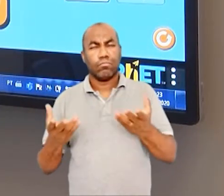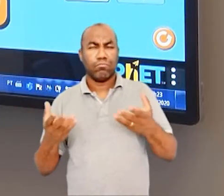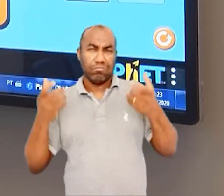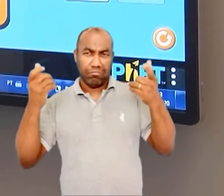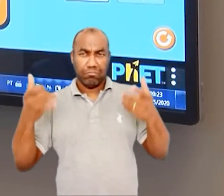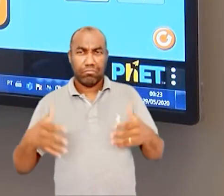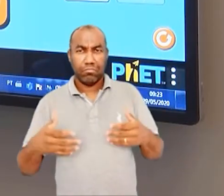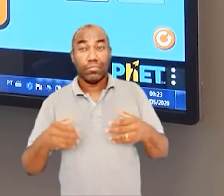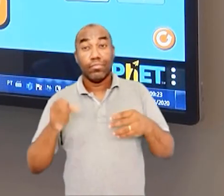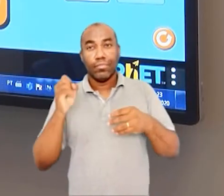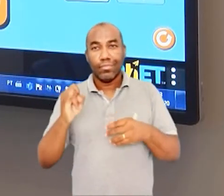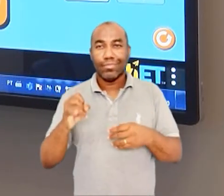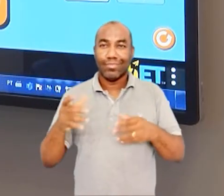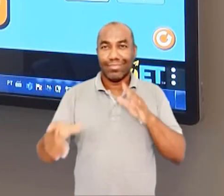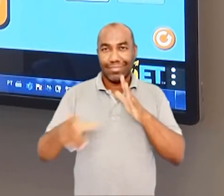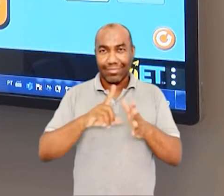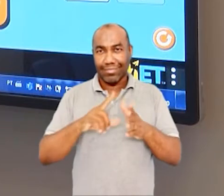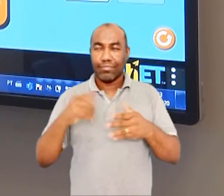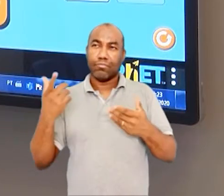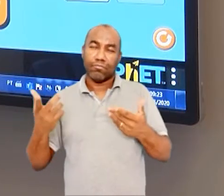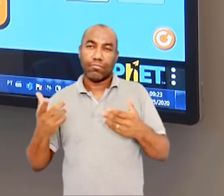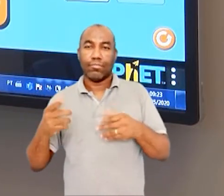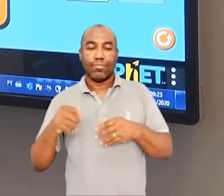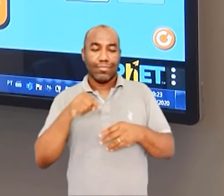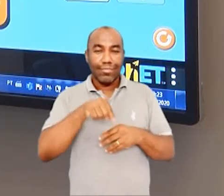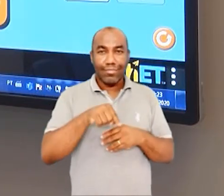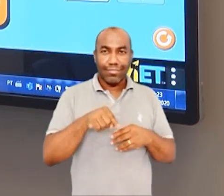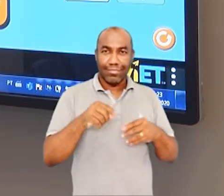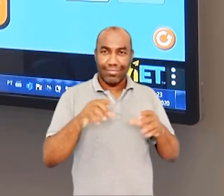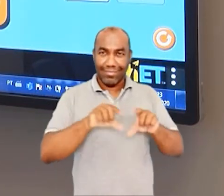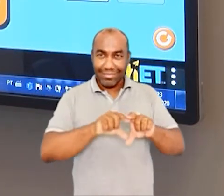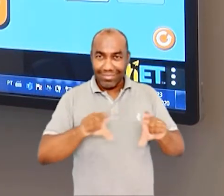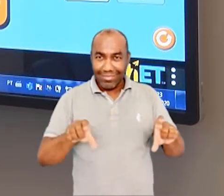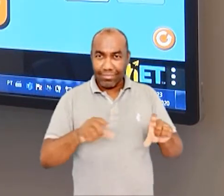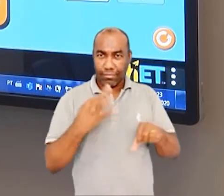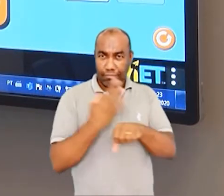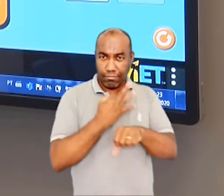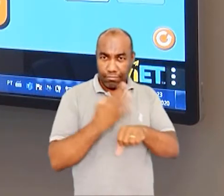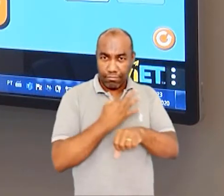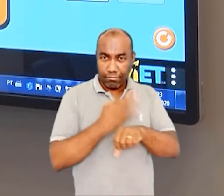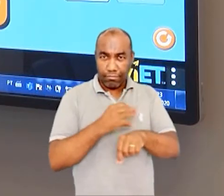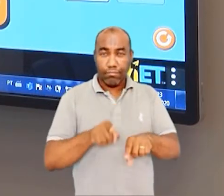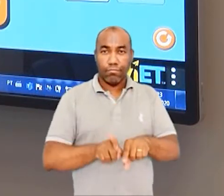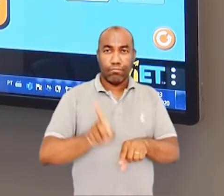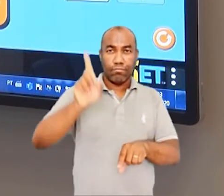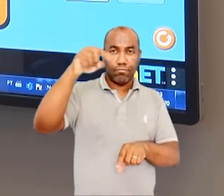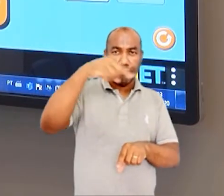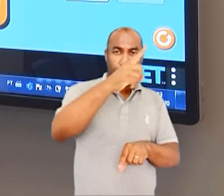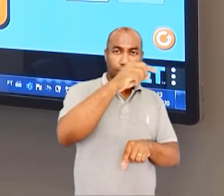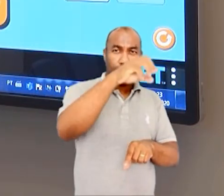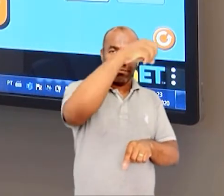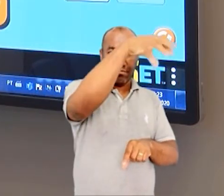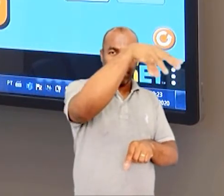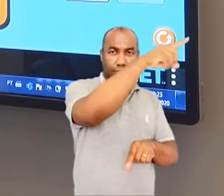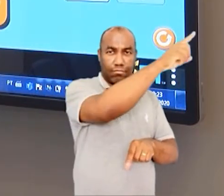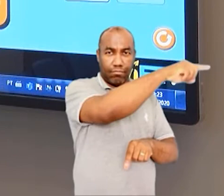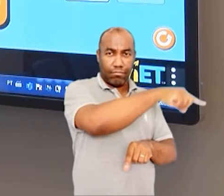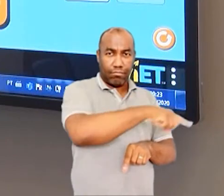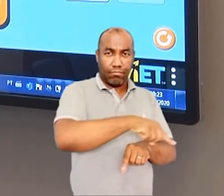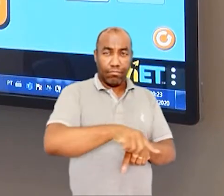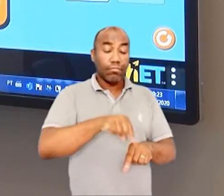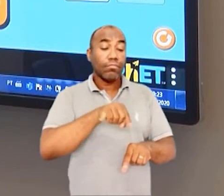U? É a diferença de potencial. R é resistência e intensidade de corrente elétrica.